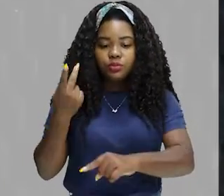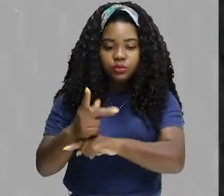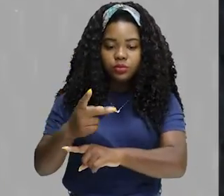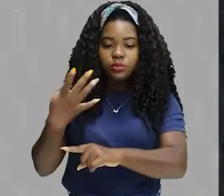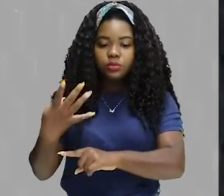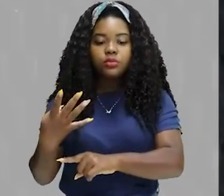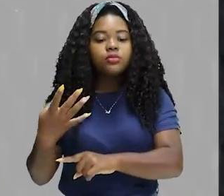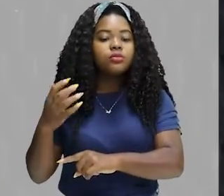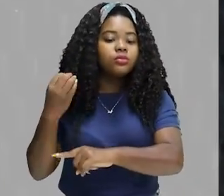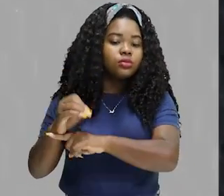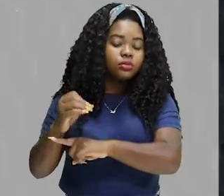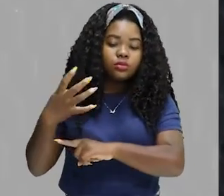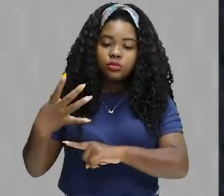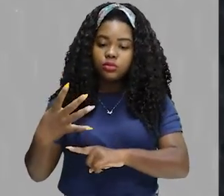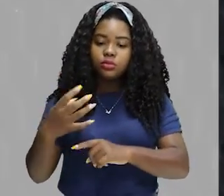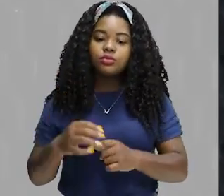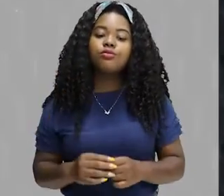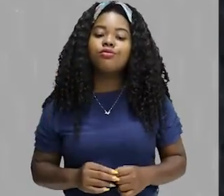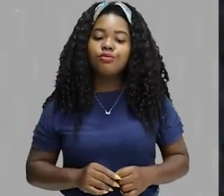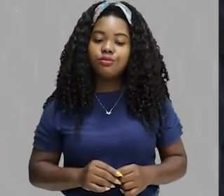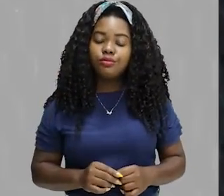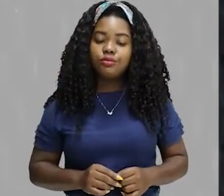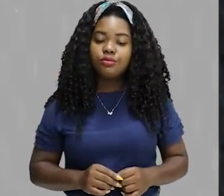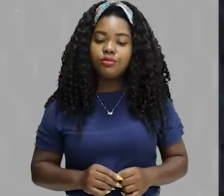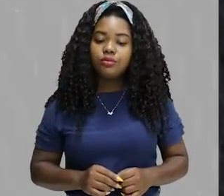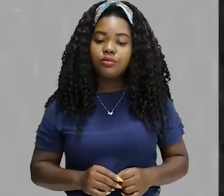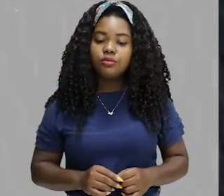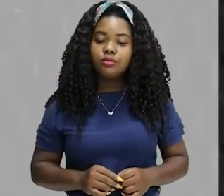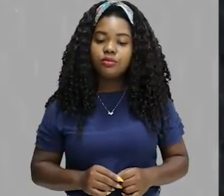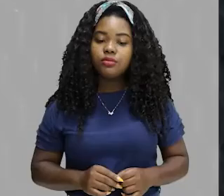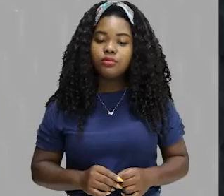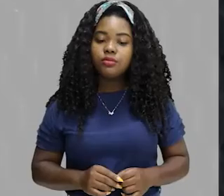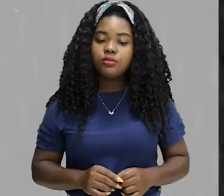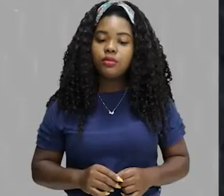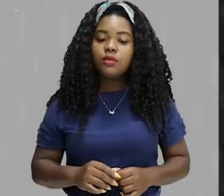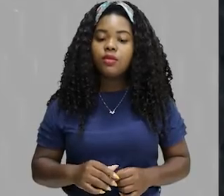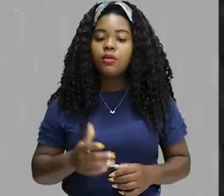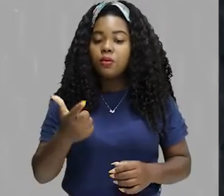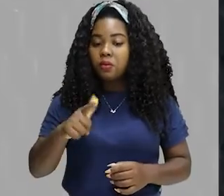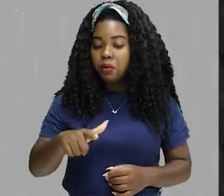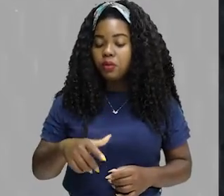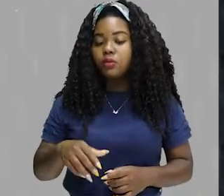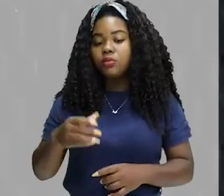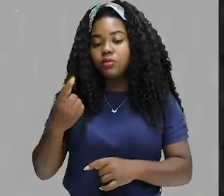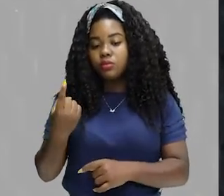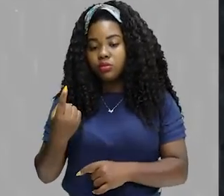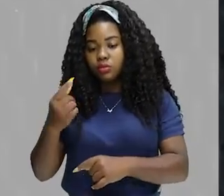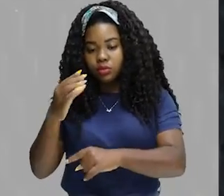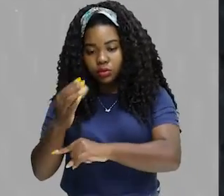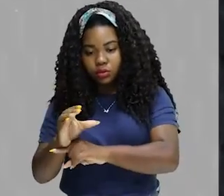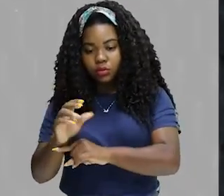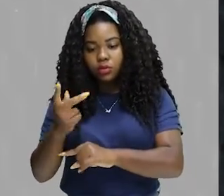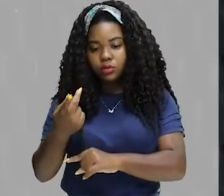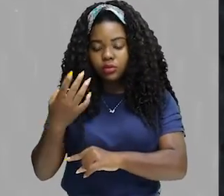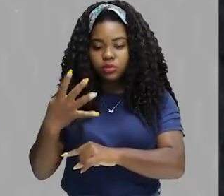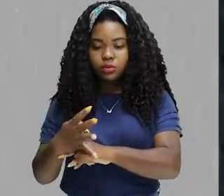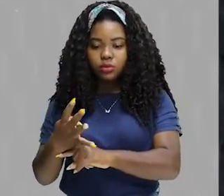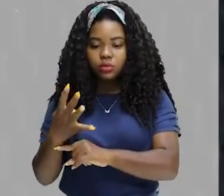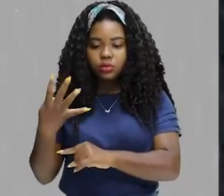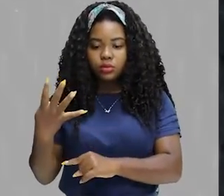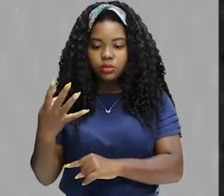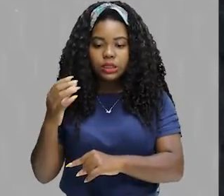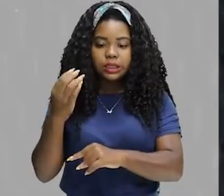4 átomos de oxigênios no lado do reagente. E no produto, 1 de carbono, 4 de hidrogênios e 4